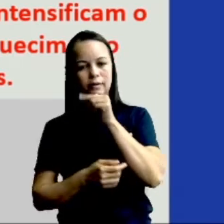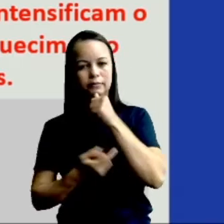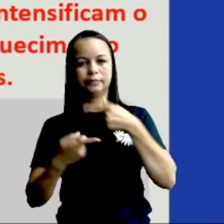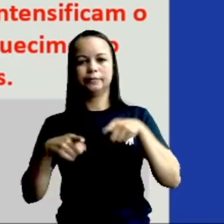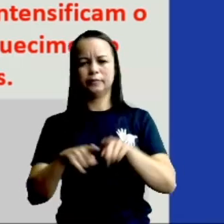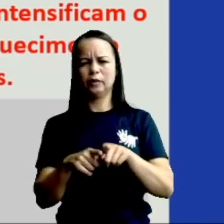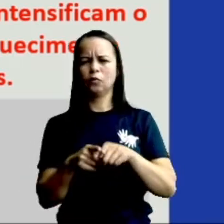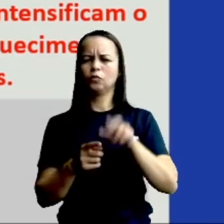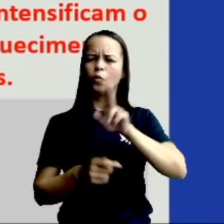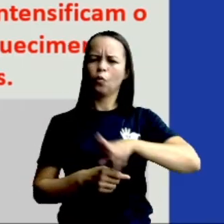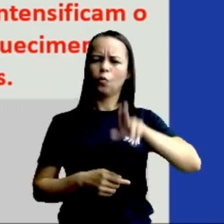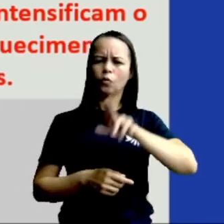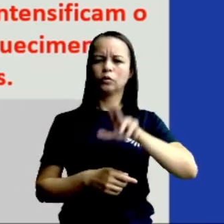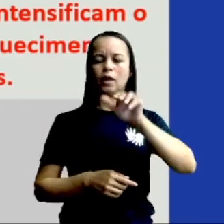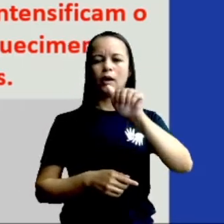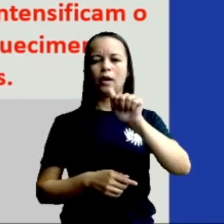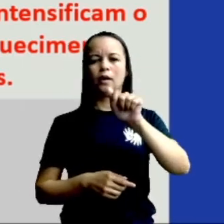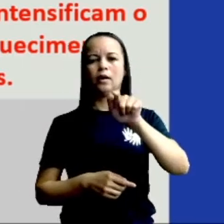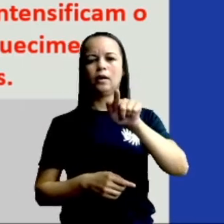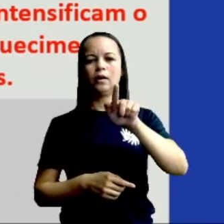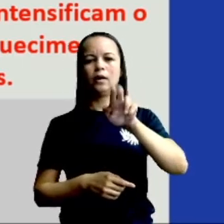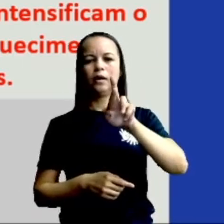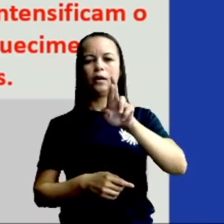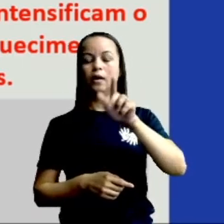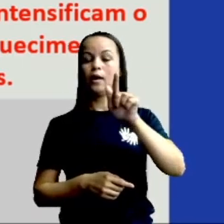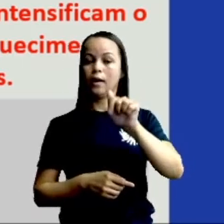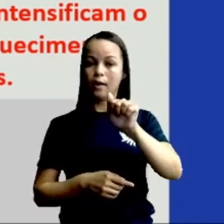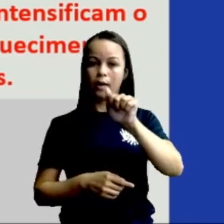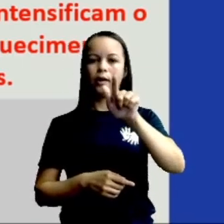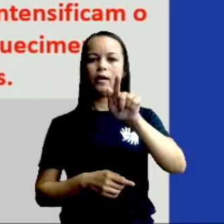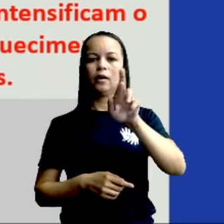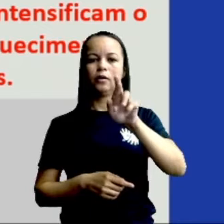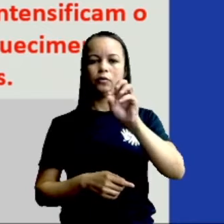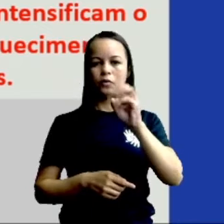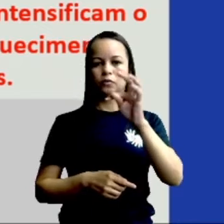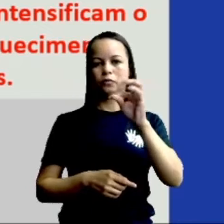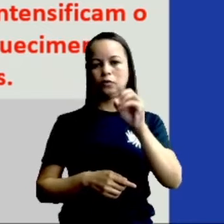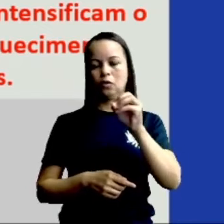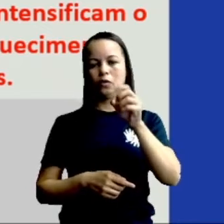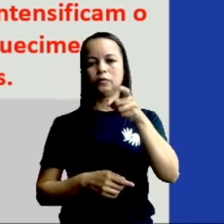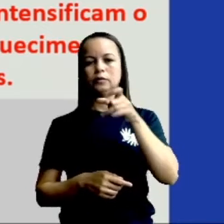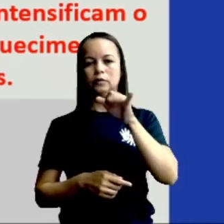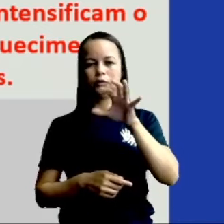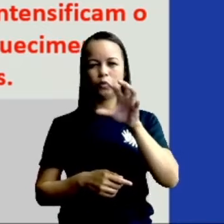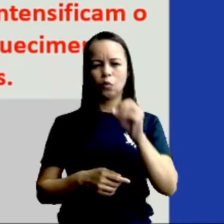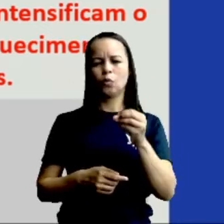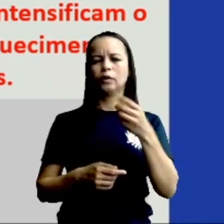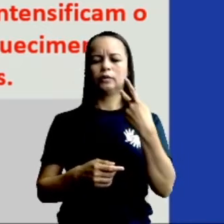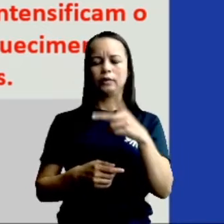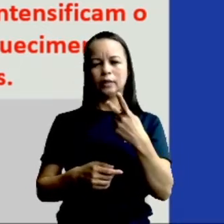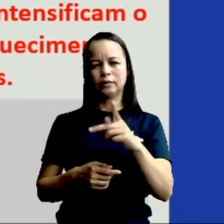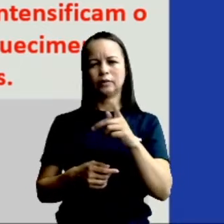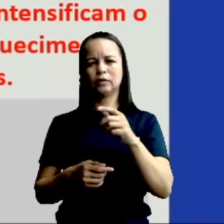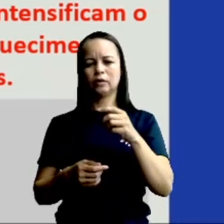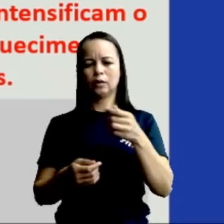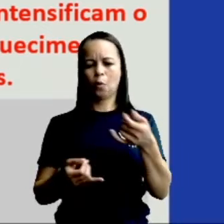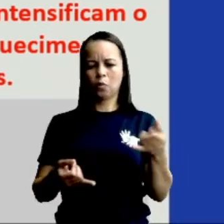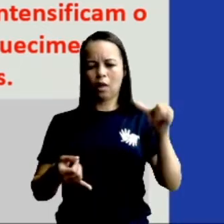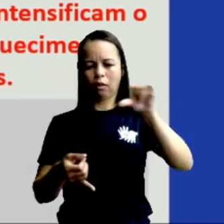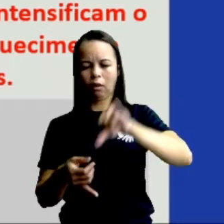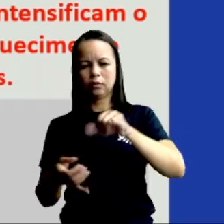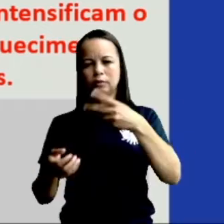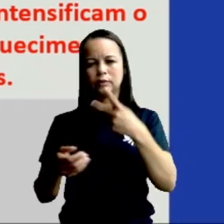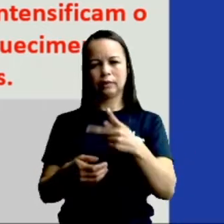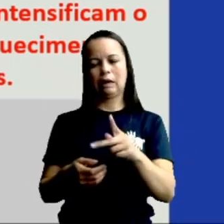usa algo que venha a alterar, né, aquela água, torná-la tóxica, isso